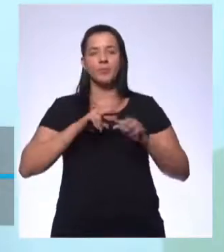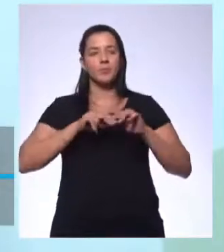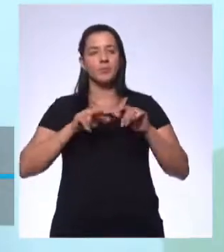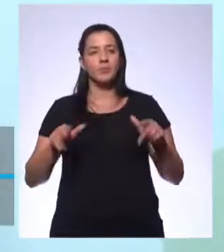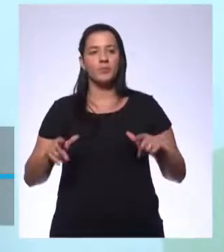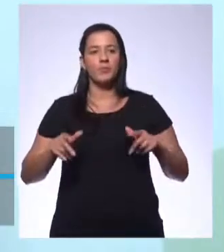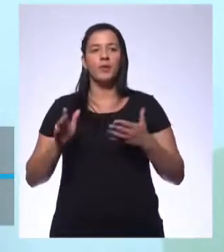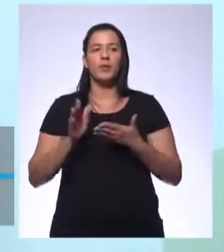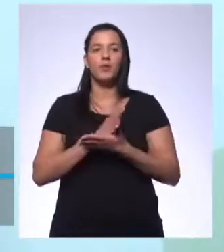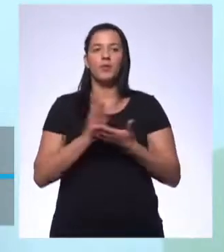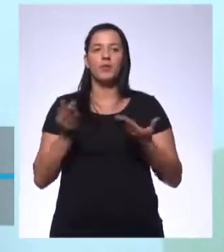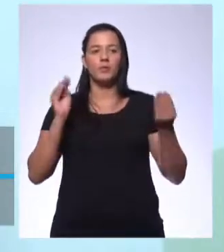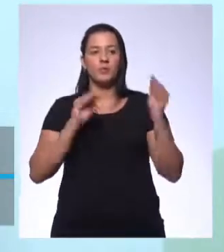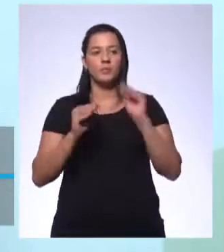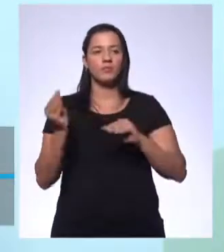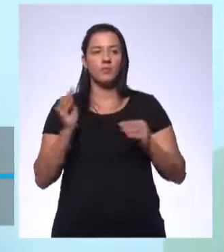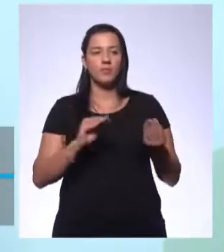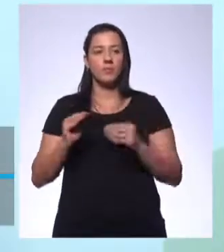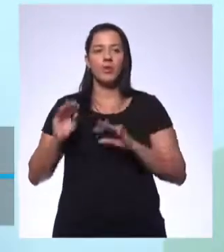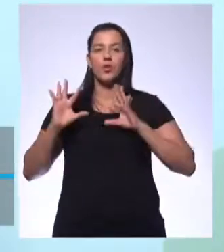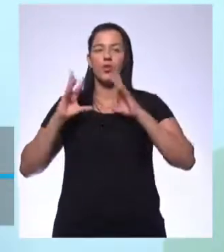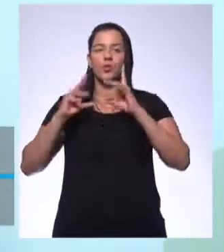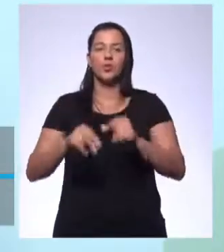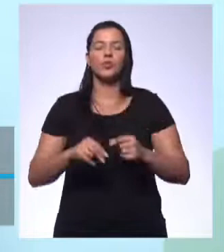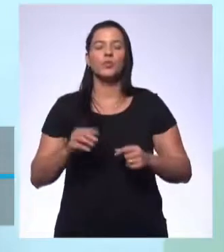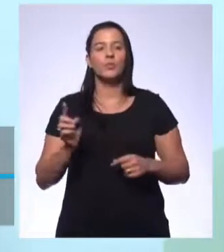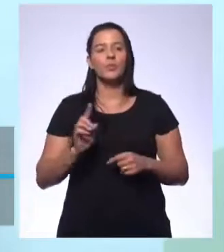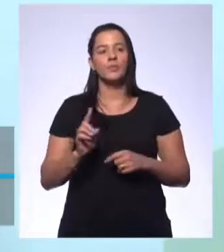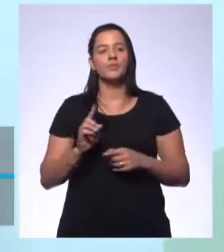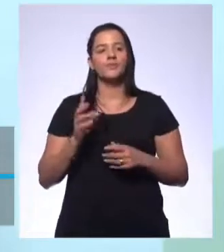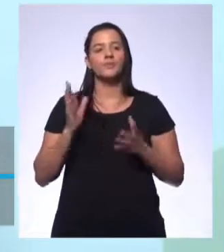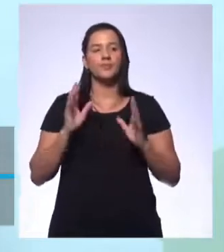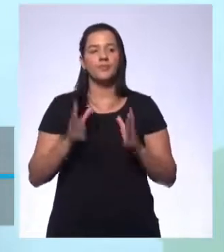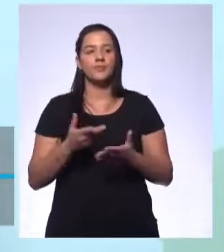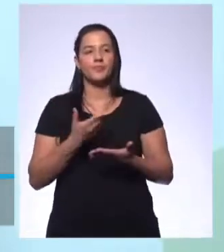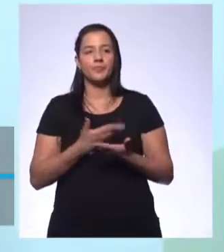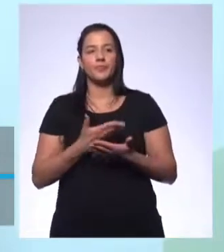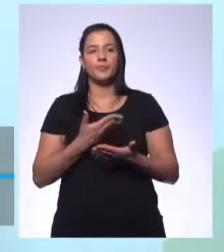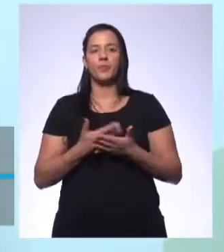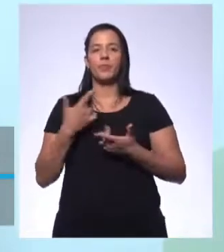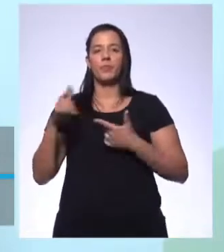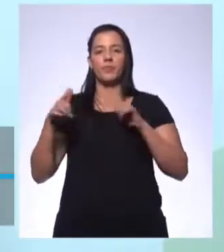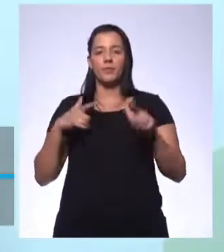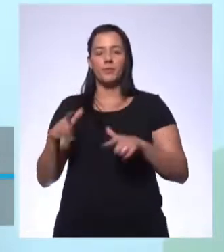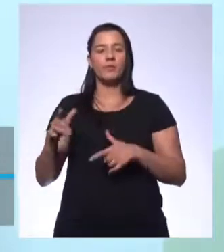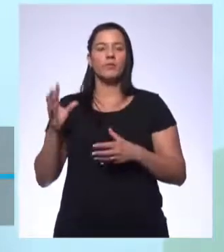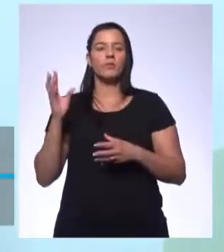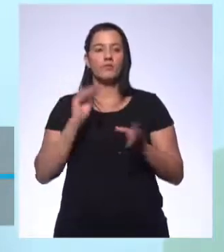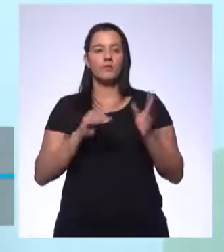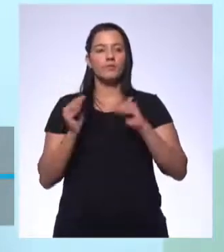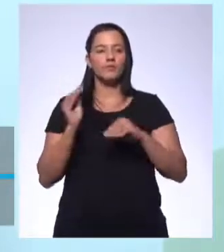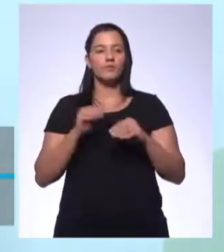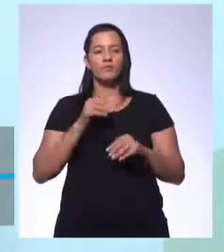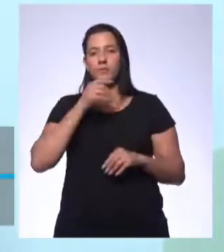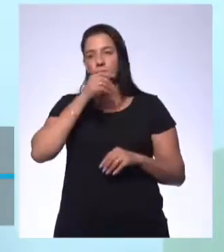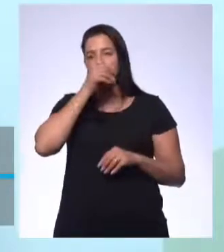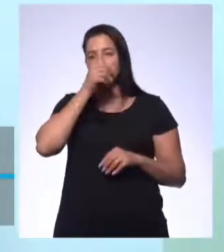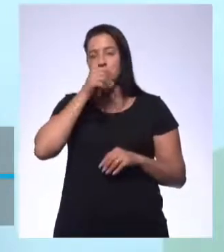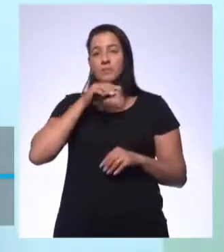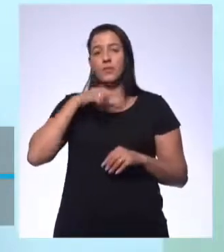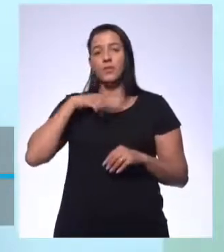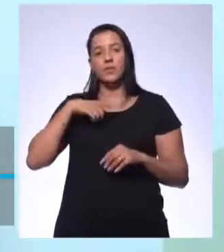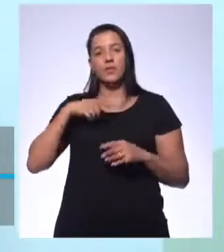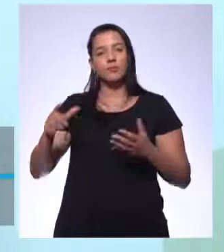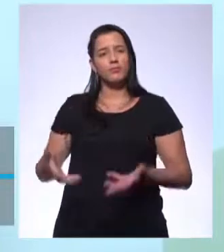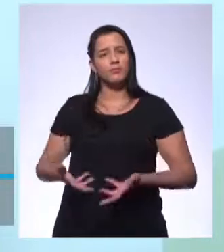Eu coloquei algumas coisas lá, ou, não coloquei tudo, mas uma escola já está lá, outras eu ainda vou colocar. E, assim, isso